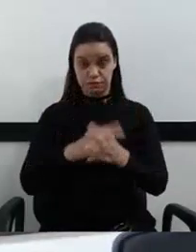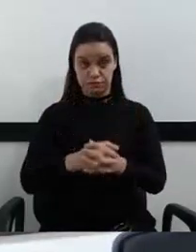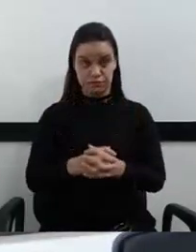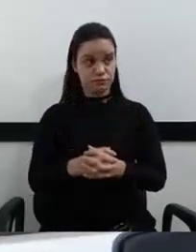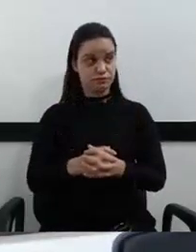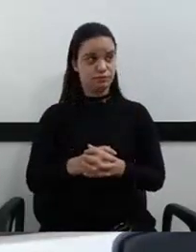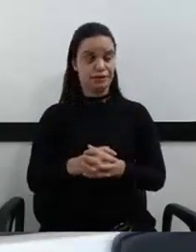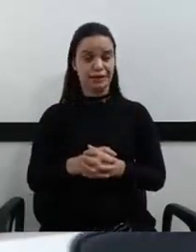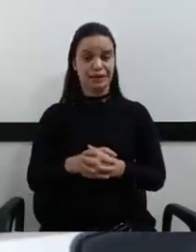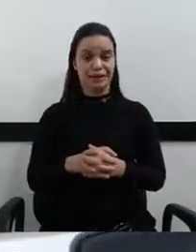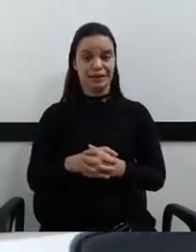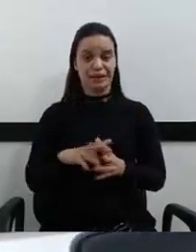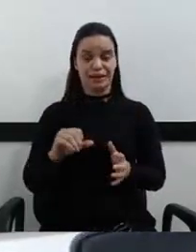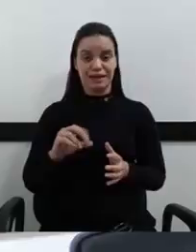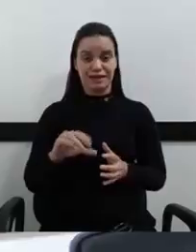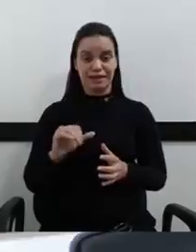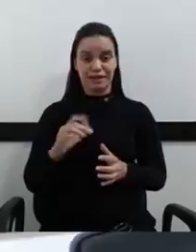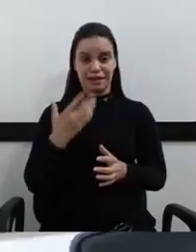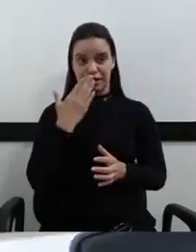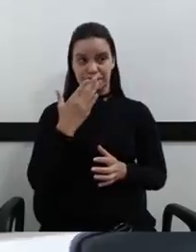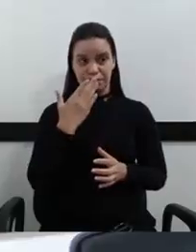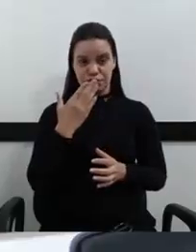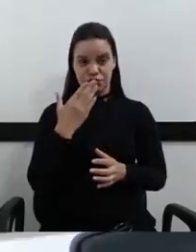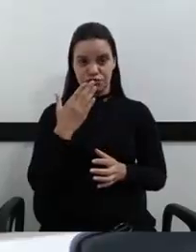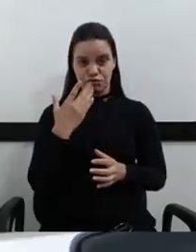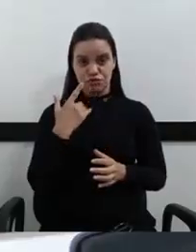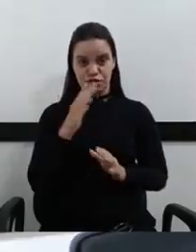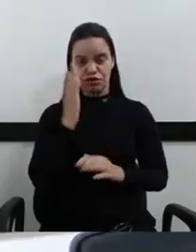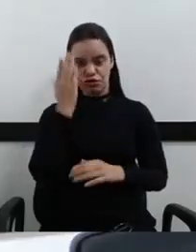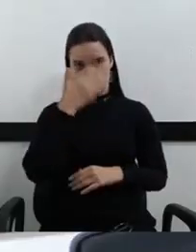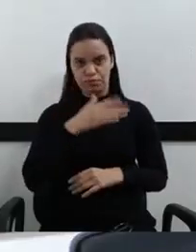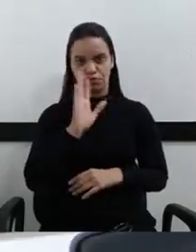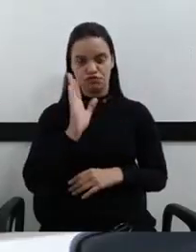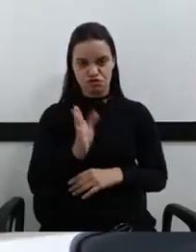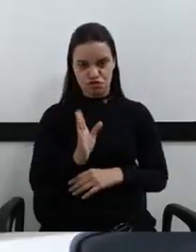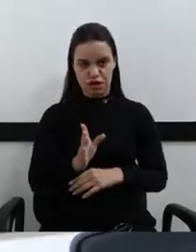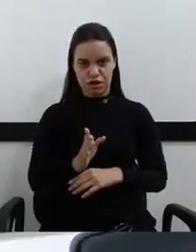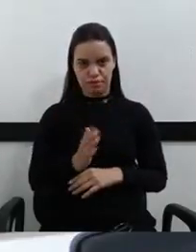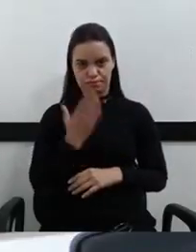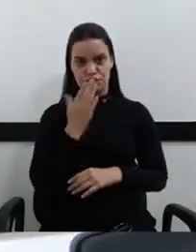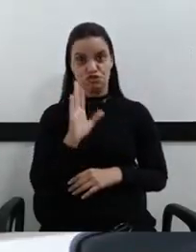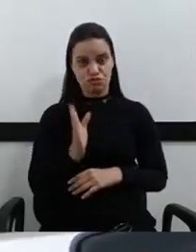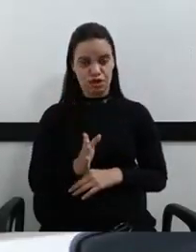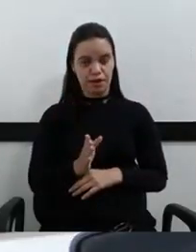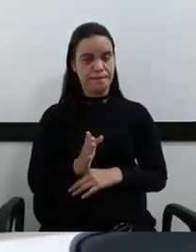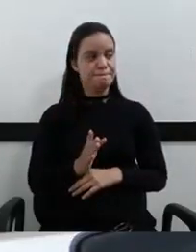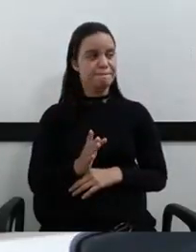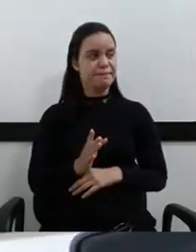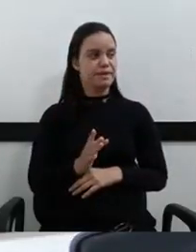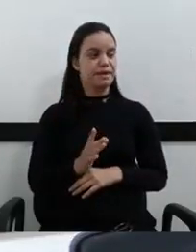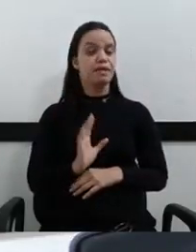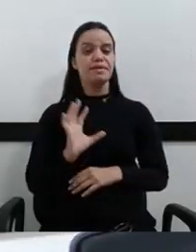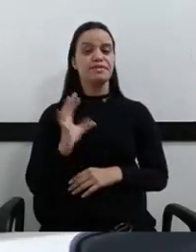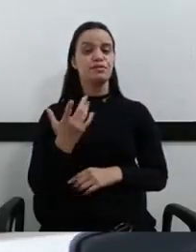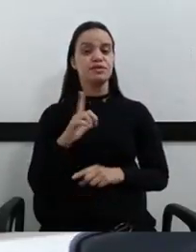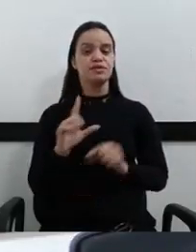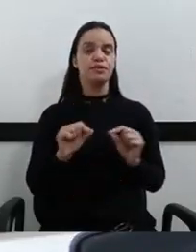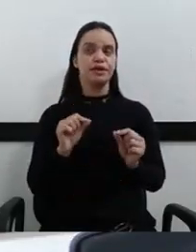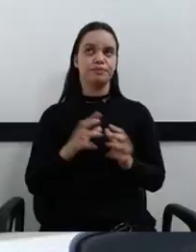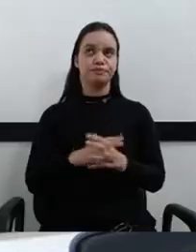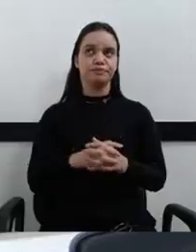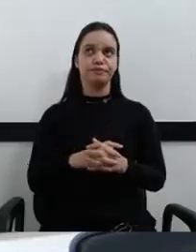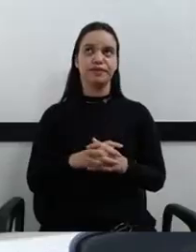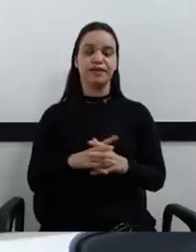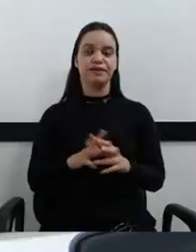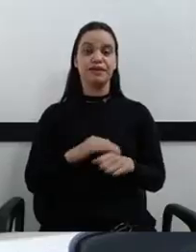que ela fez um aditamento ao pedido. Ela já tinha formulado um pedido de afastamento, a gente já tinha deferido, tá? O que acontece? Ela